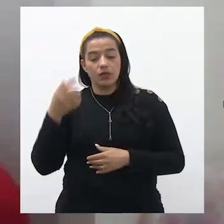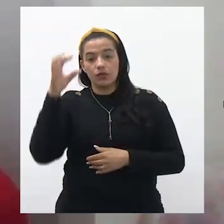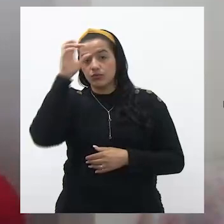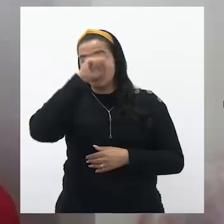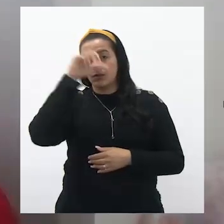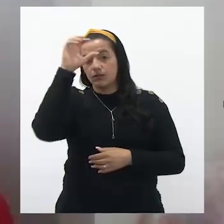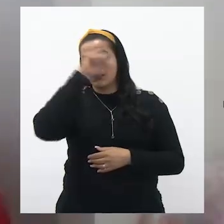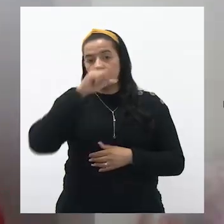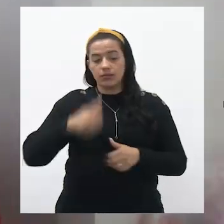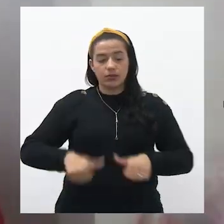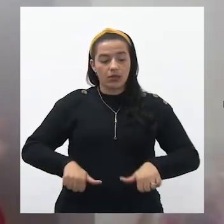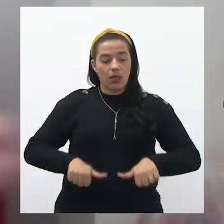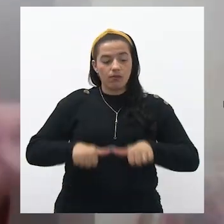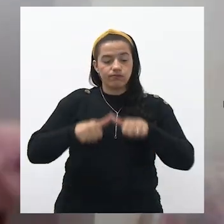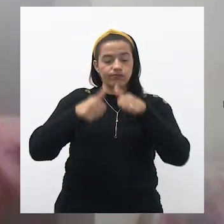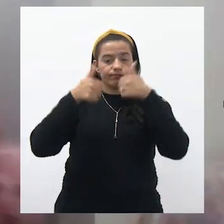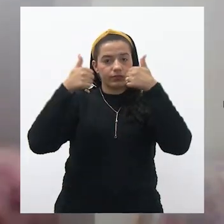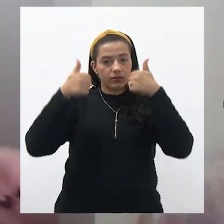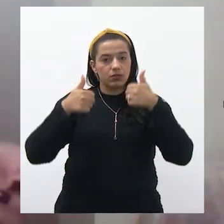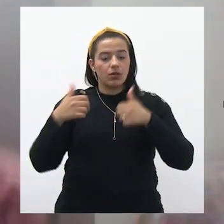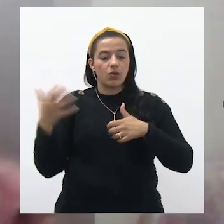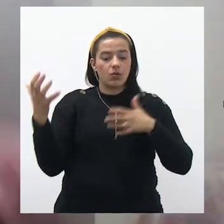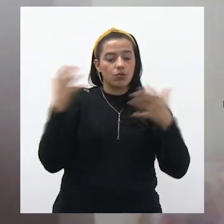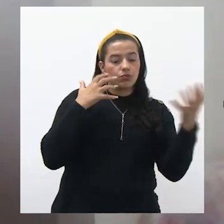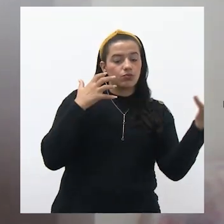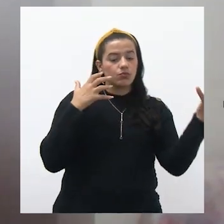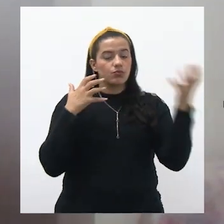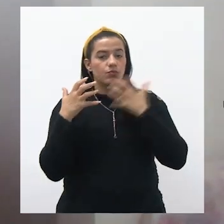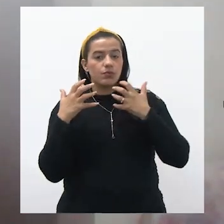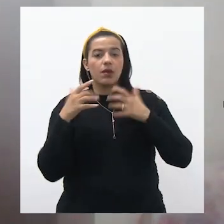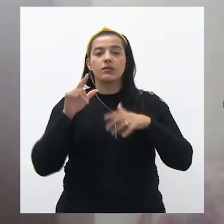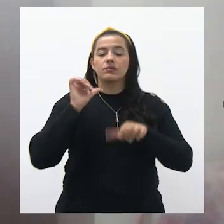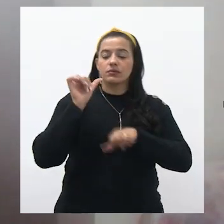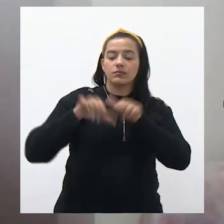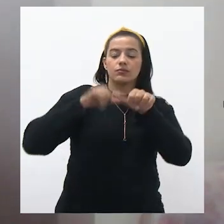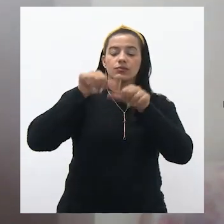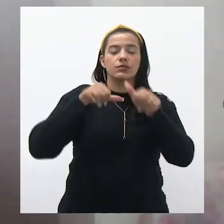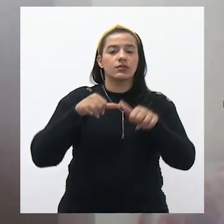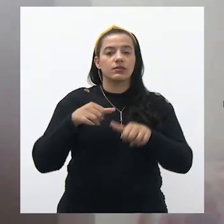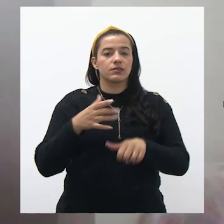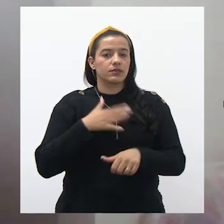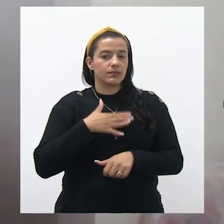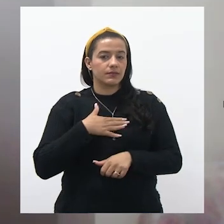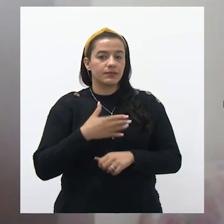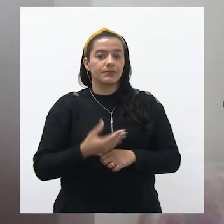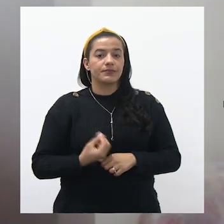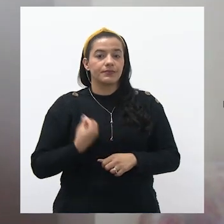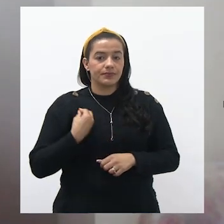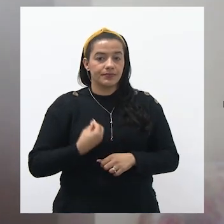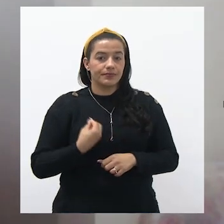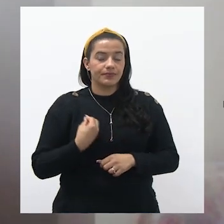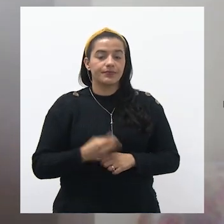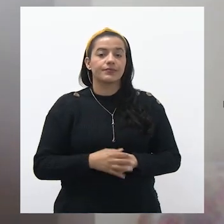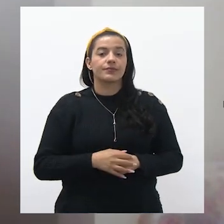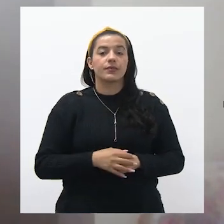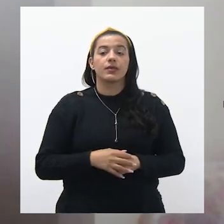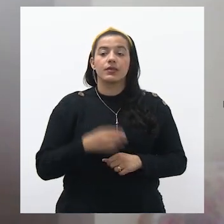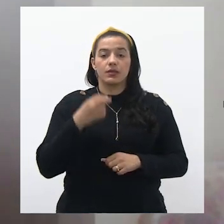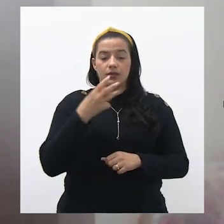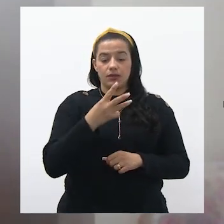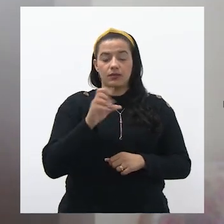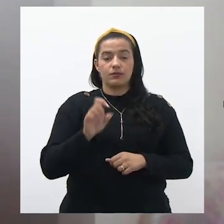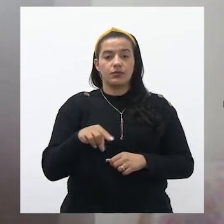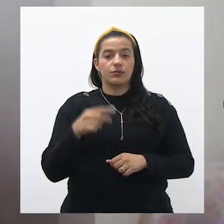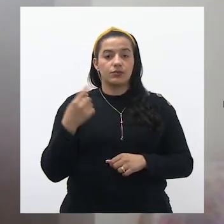fato, lidar melhor com os impactos que essas mudanças trouxeram para a minha vida. Então, aqui na situação de aprendizagem 3.2,